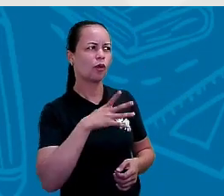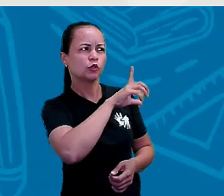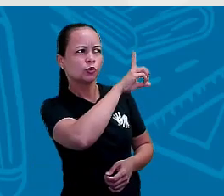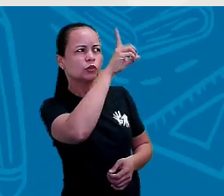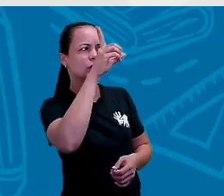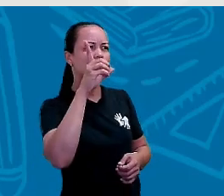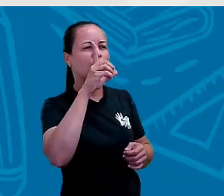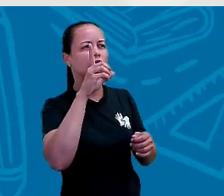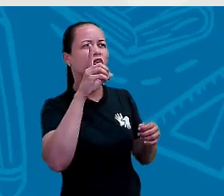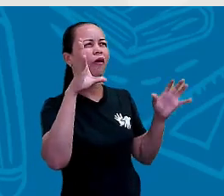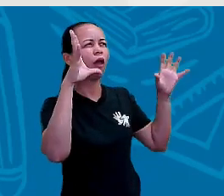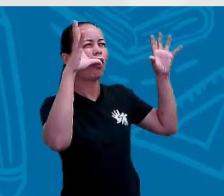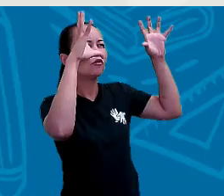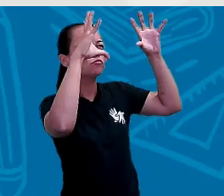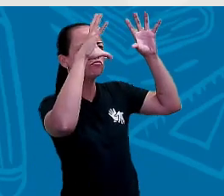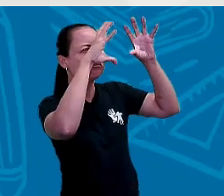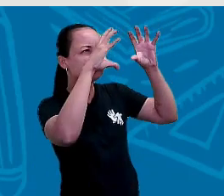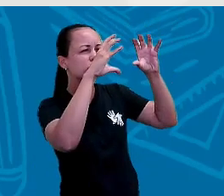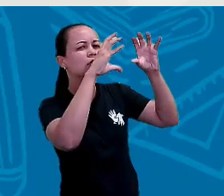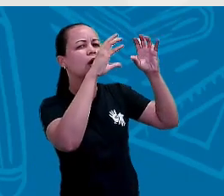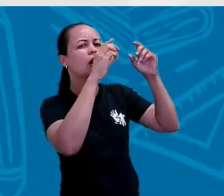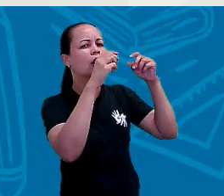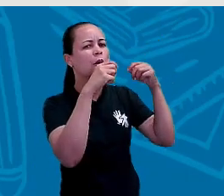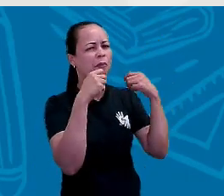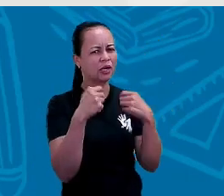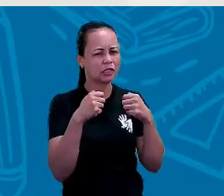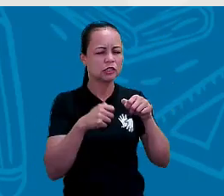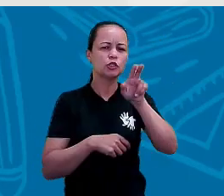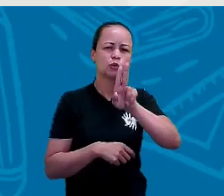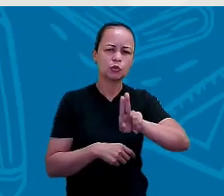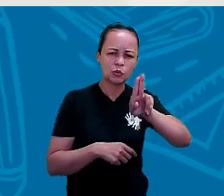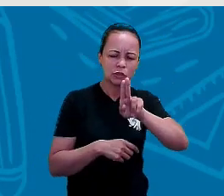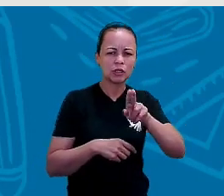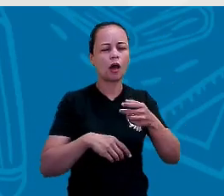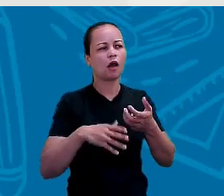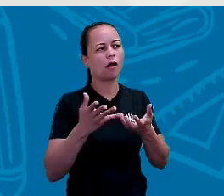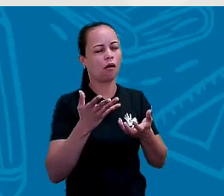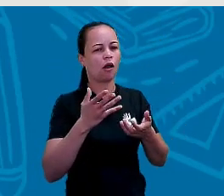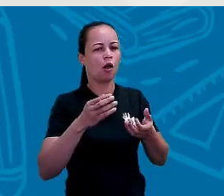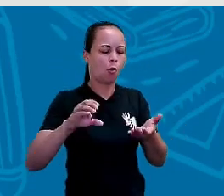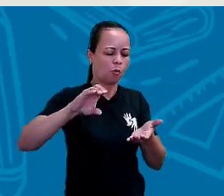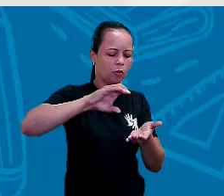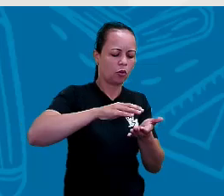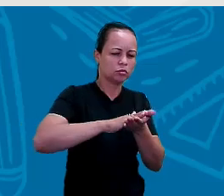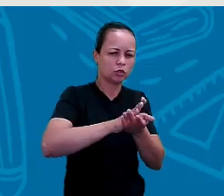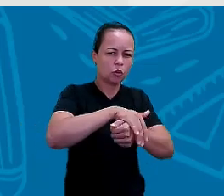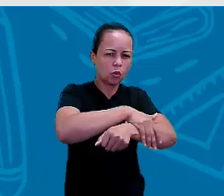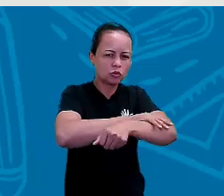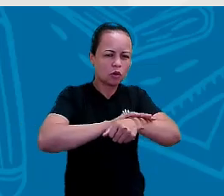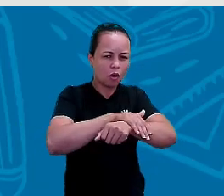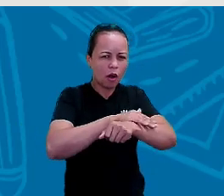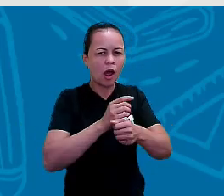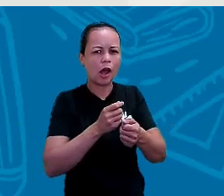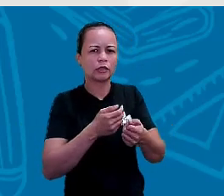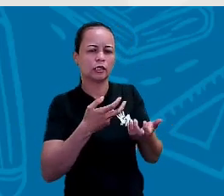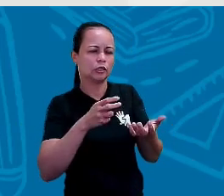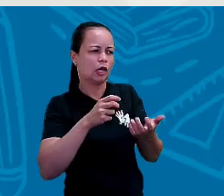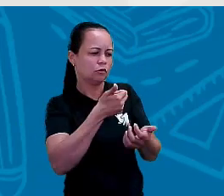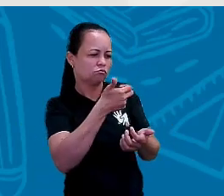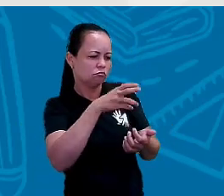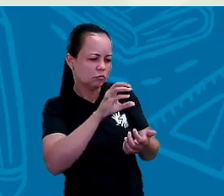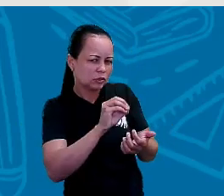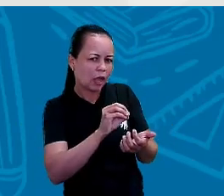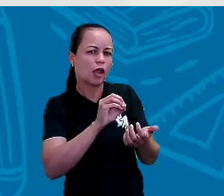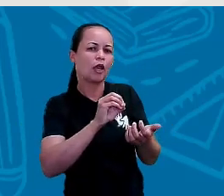nublado, eu preciso usar protetor solar se eu me expor entre as 10 da manhã às 4 da tarde? Sim, preciso usar